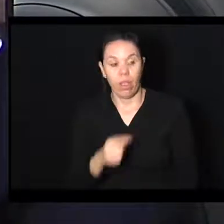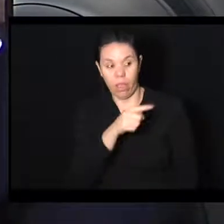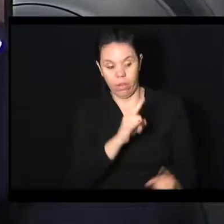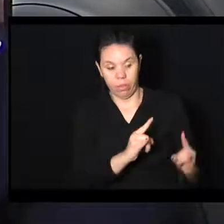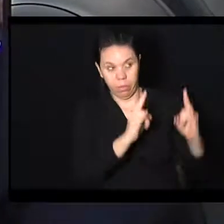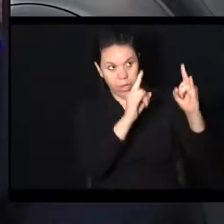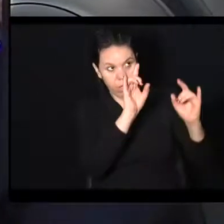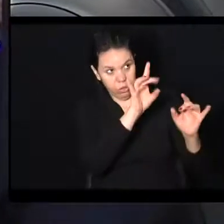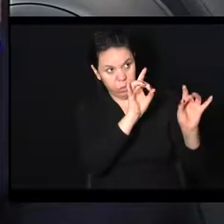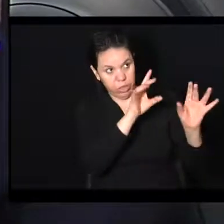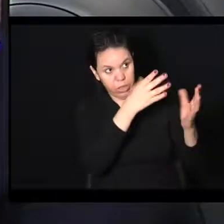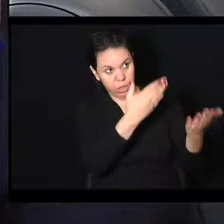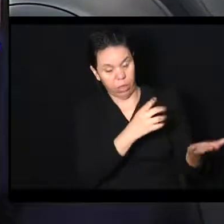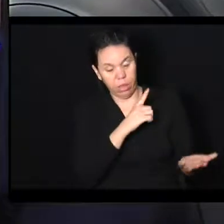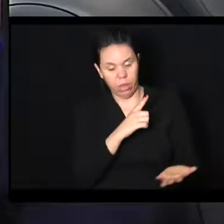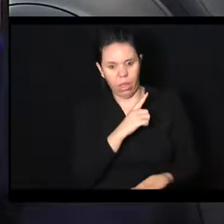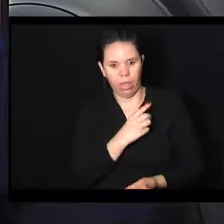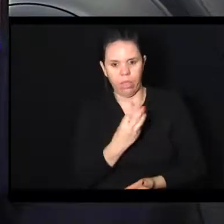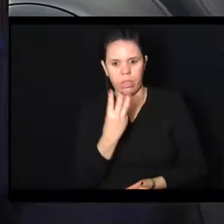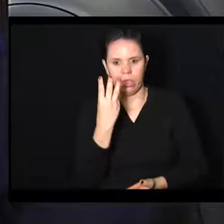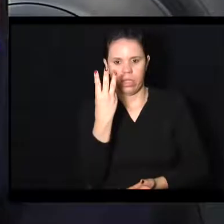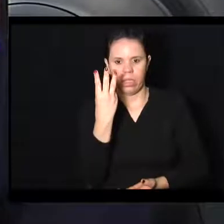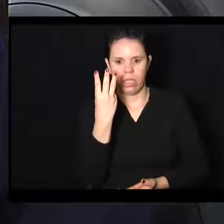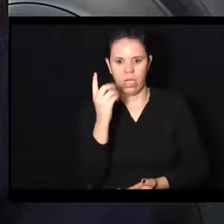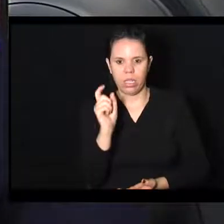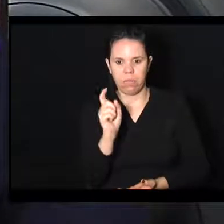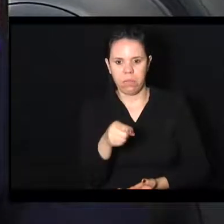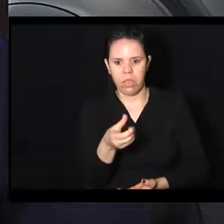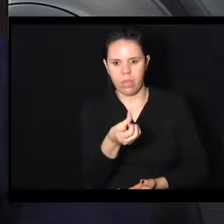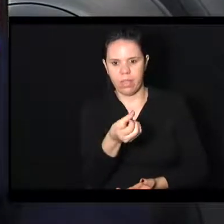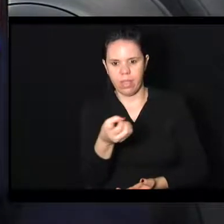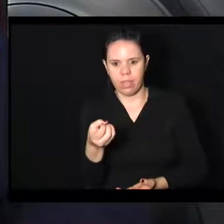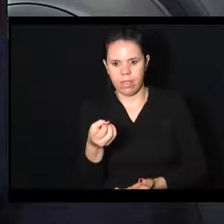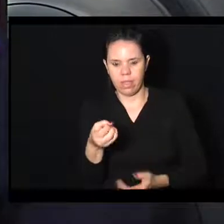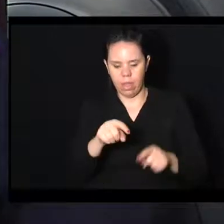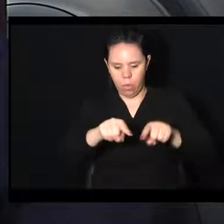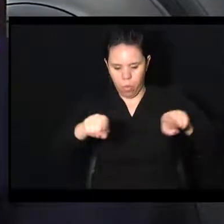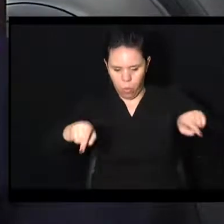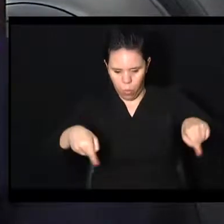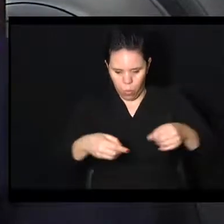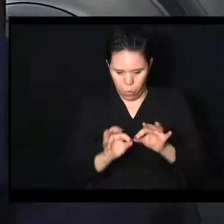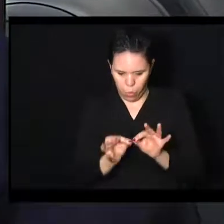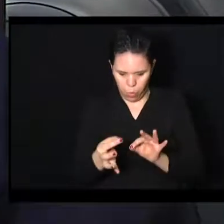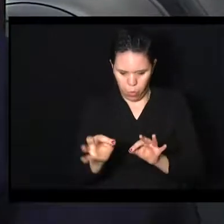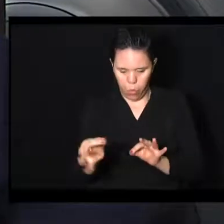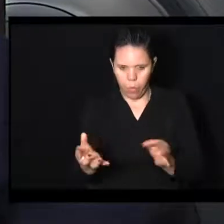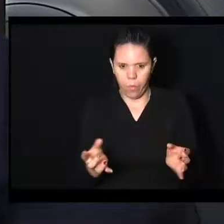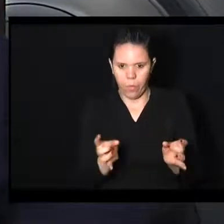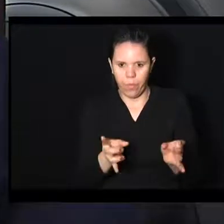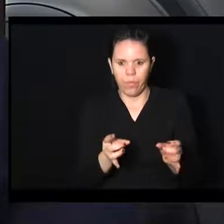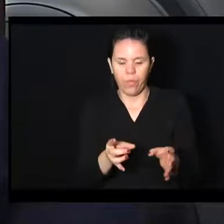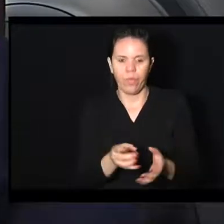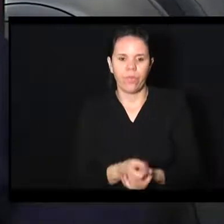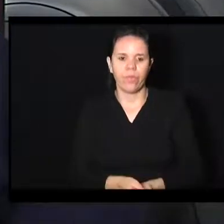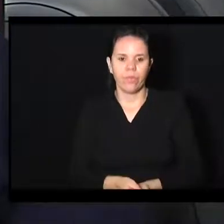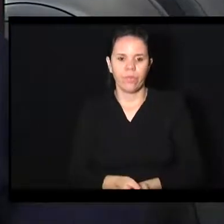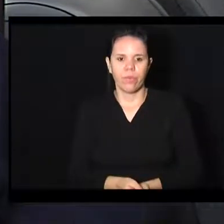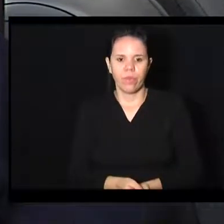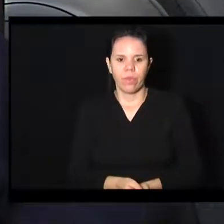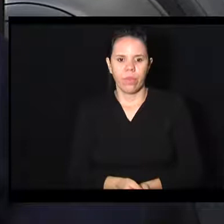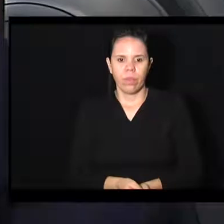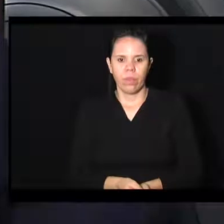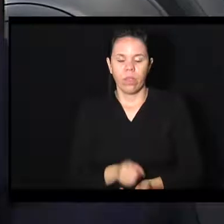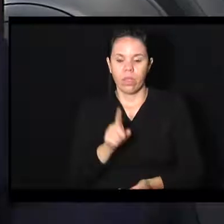temos 3.060 metros quadrados para venda, na medida em que isso